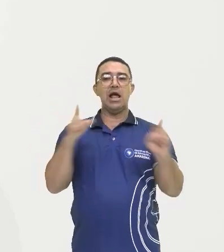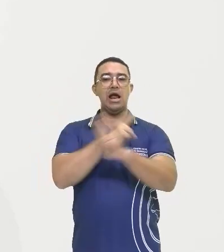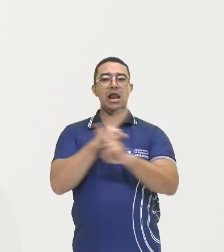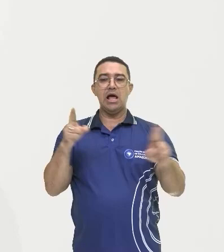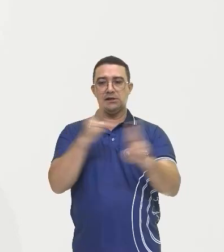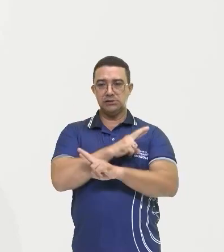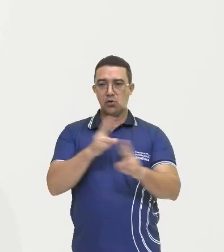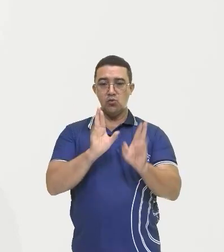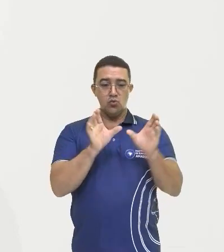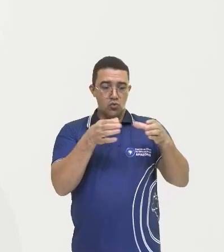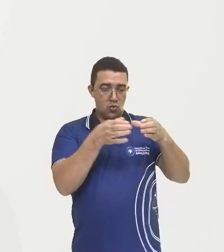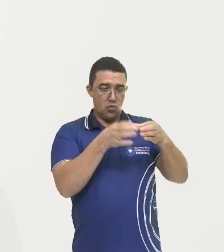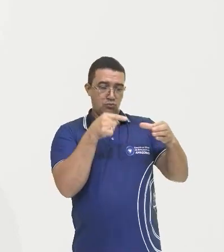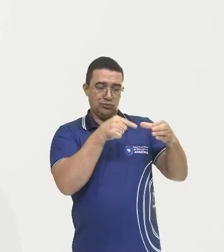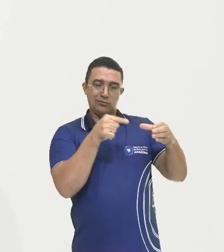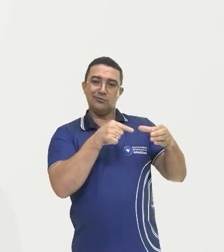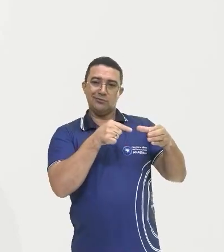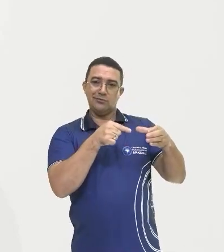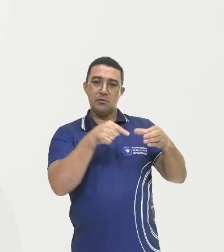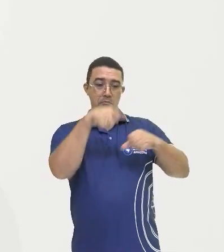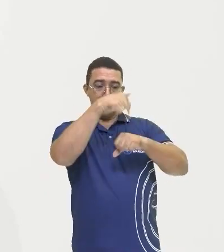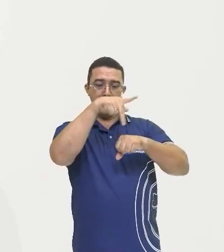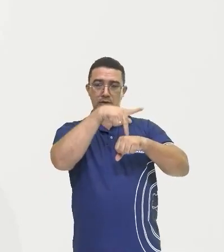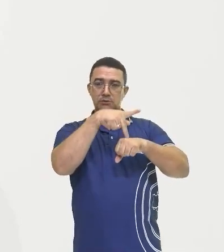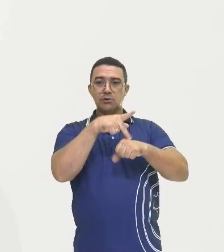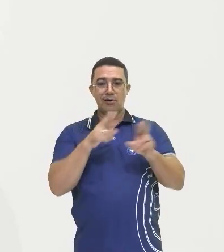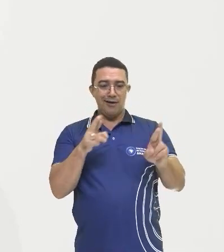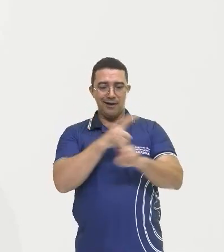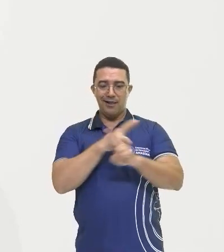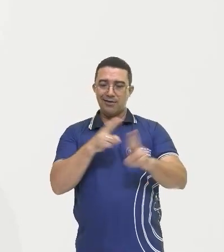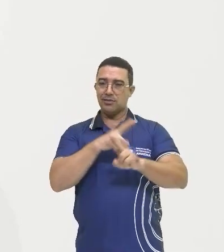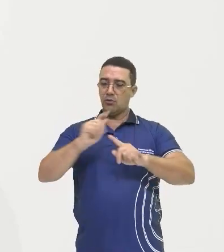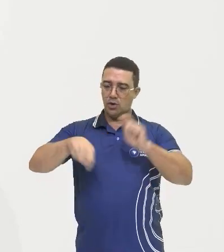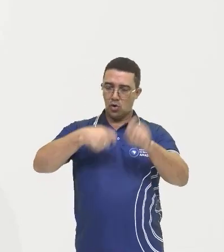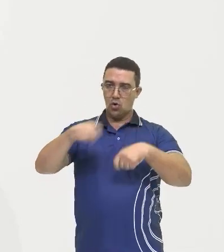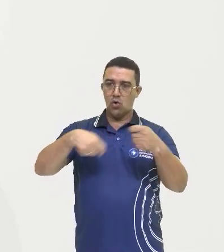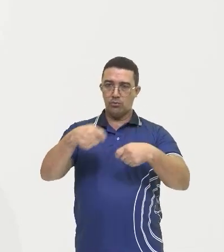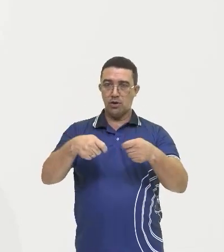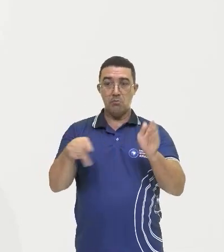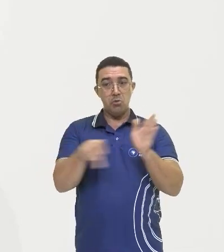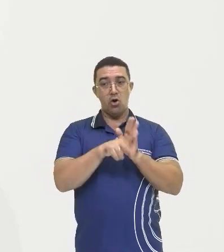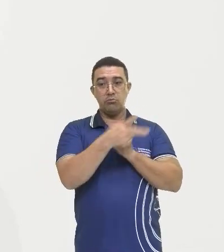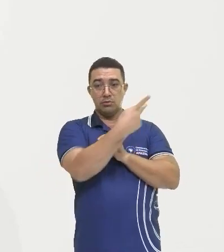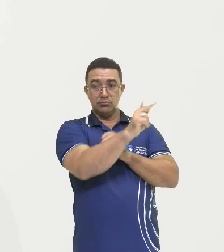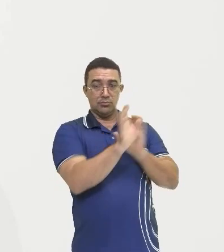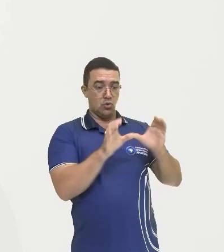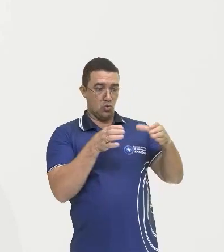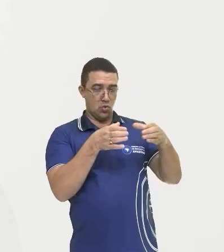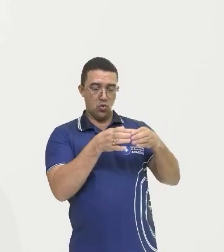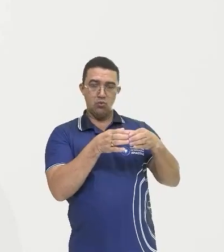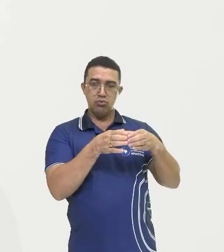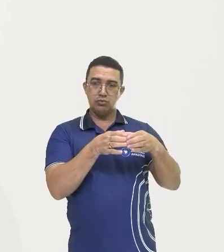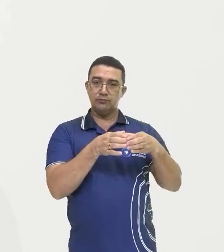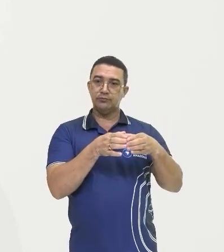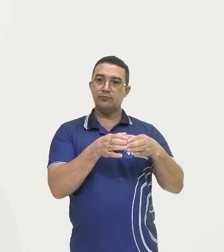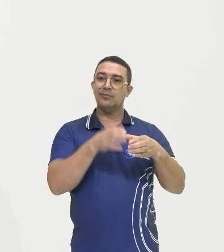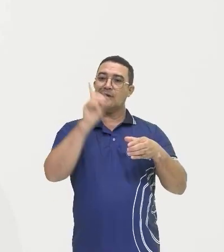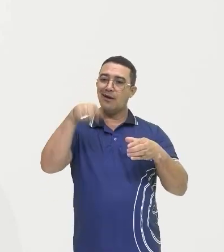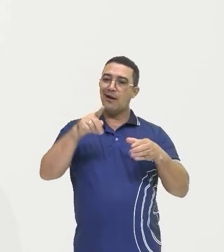si. Só que essas relações econômicas, elas são mais estreitas, tá? Na realidade, a fim de